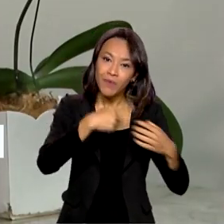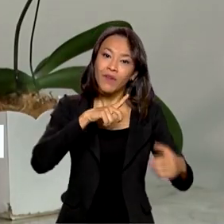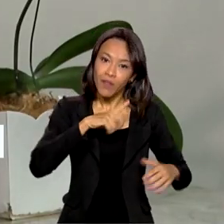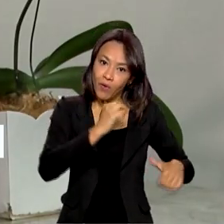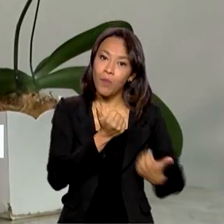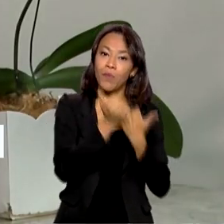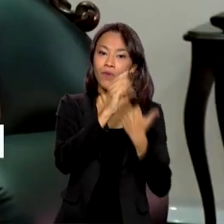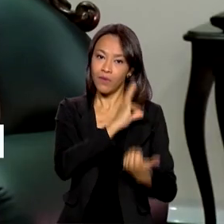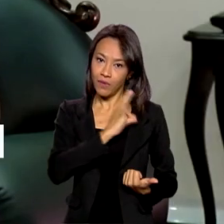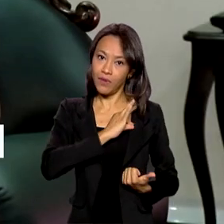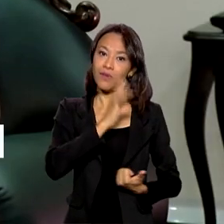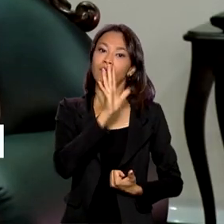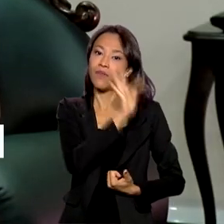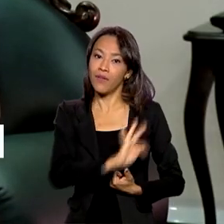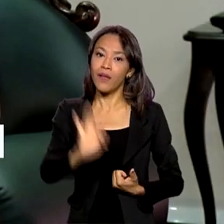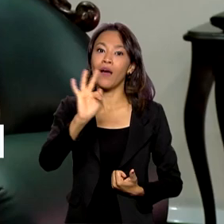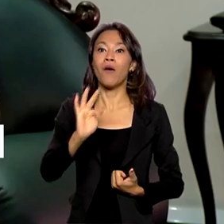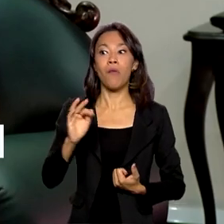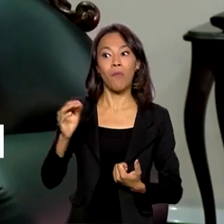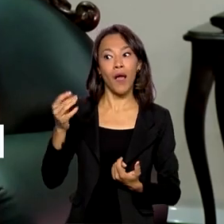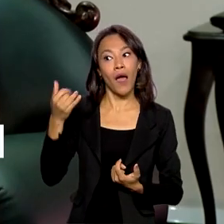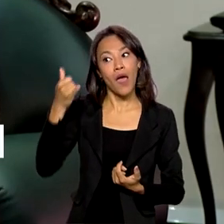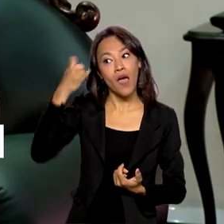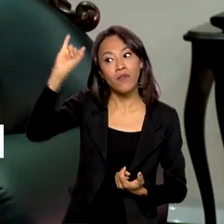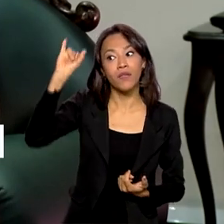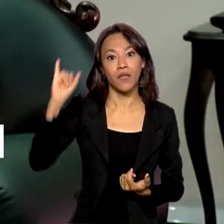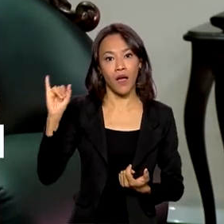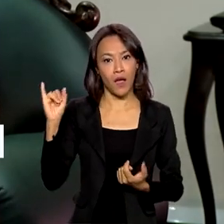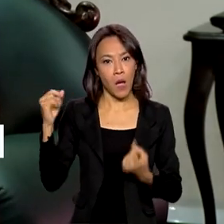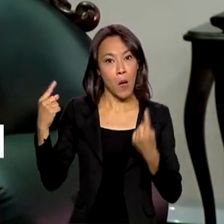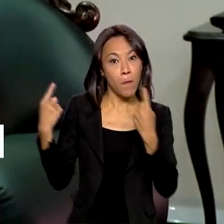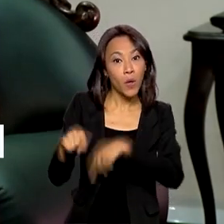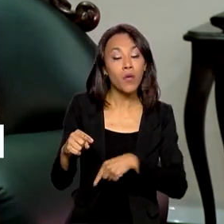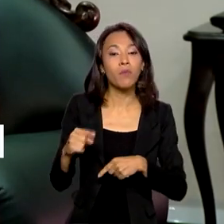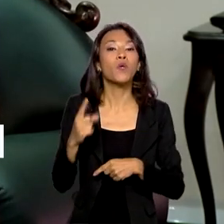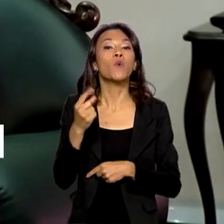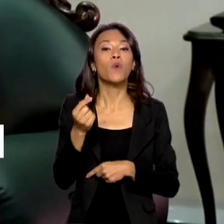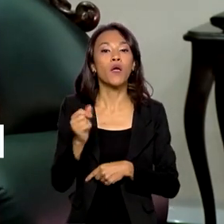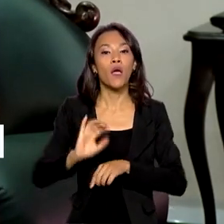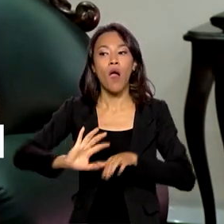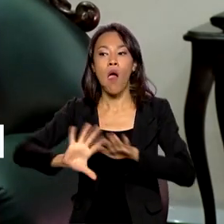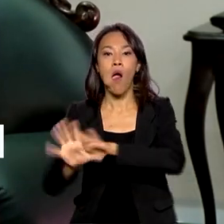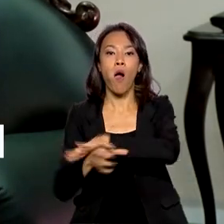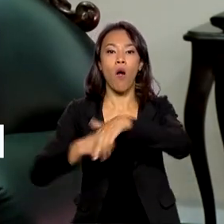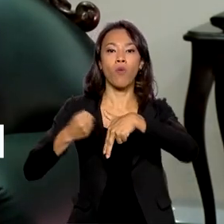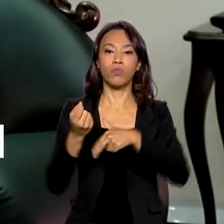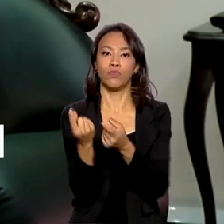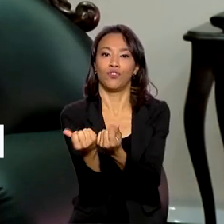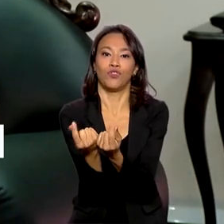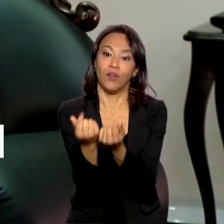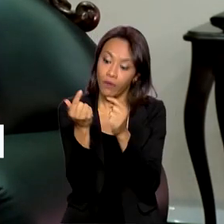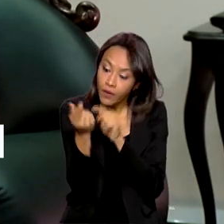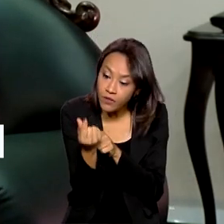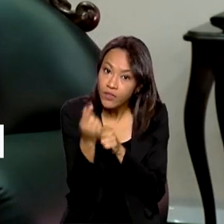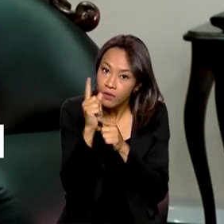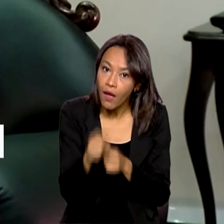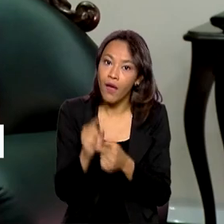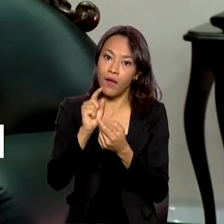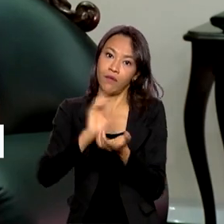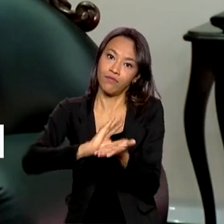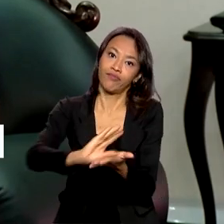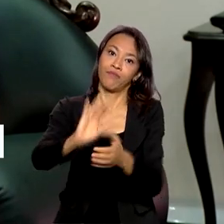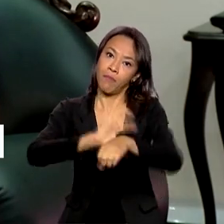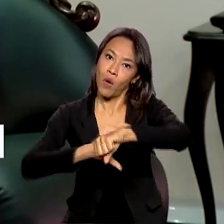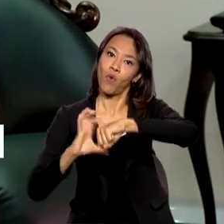para evitar para coibir para reprimir os desvios um dos recursos destinados para convite